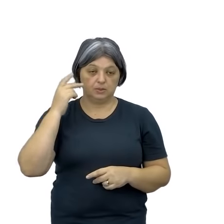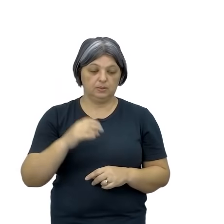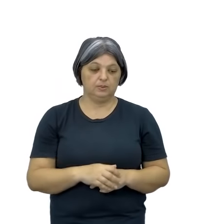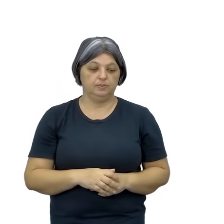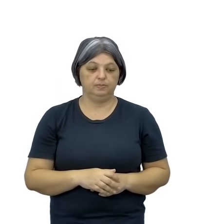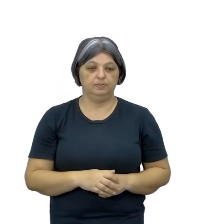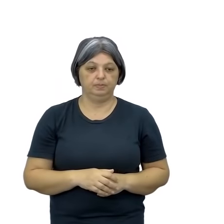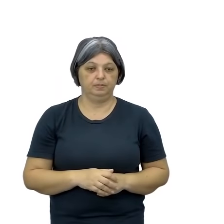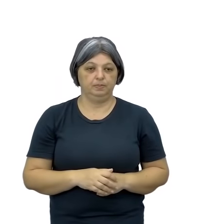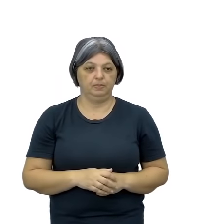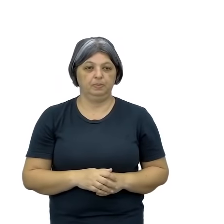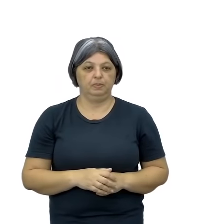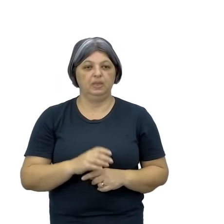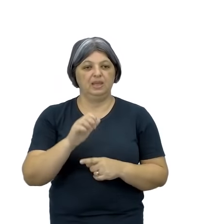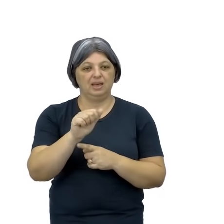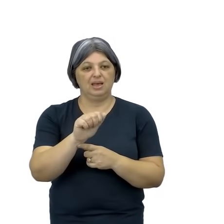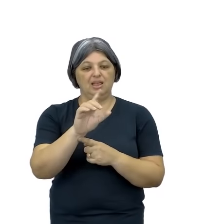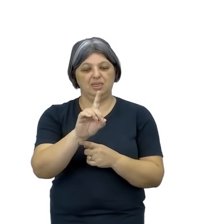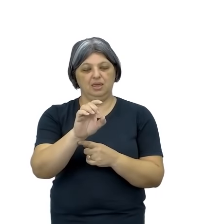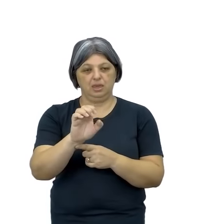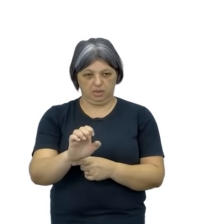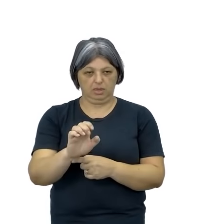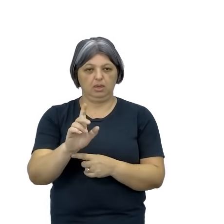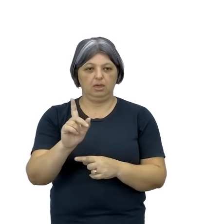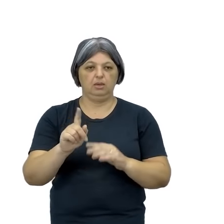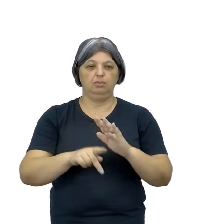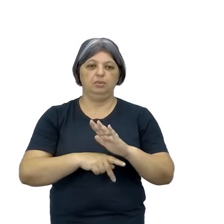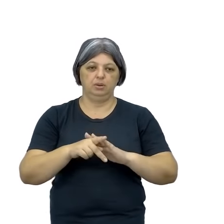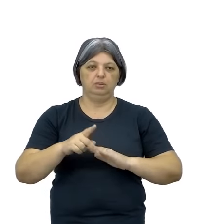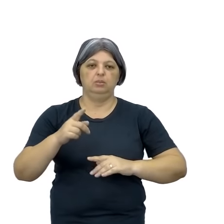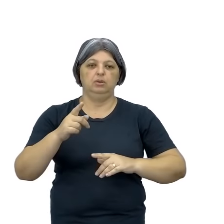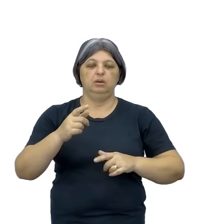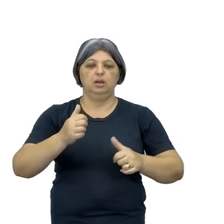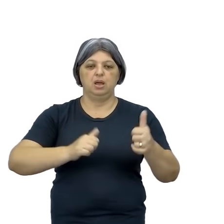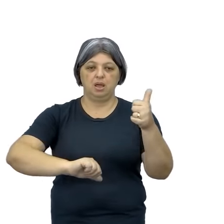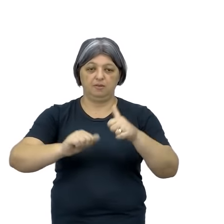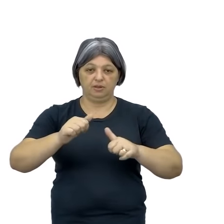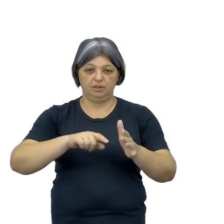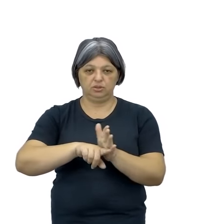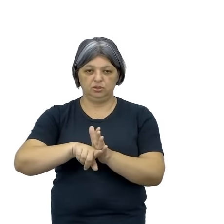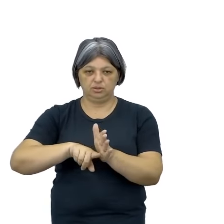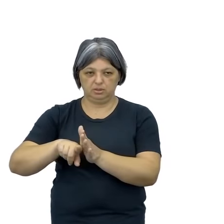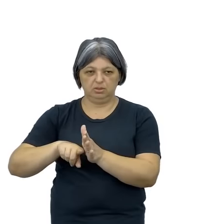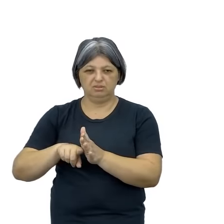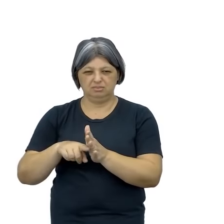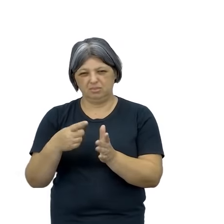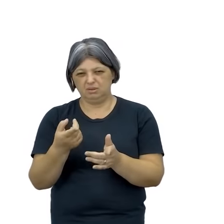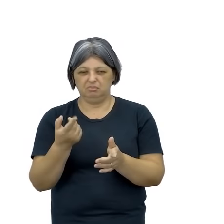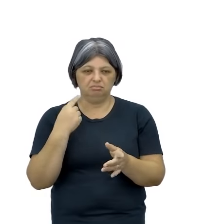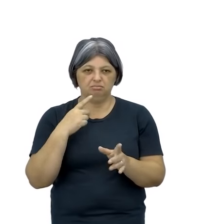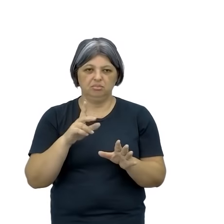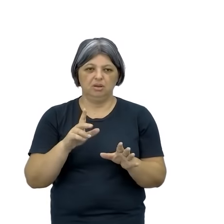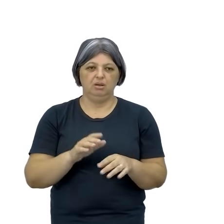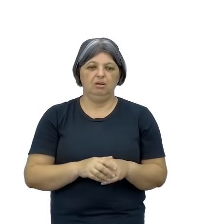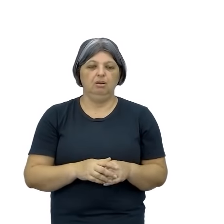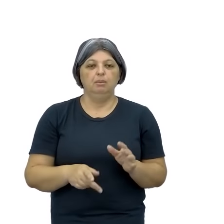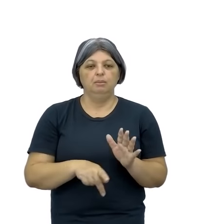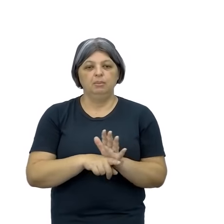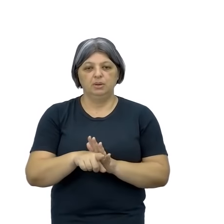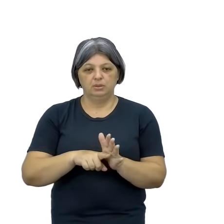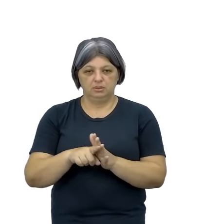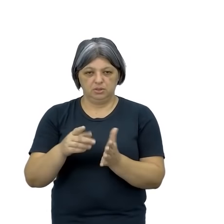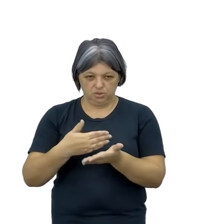temos a ADE, que é um instrumento avaliativo, avaliação diagnóstica, saiu meio estranho aqui, né? Avaliação diagnóstica de